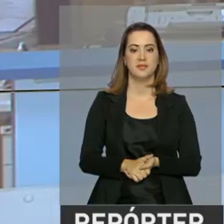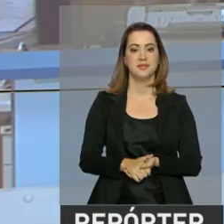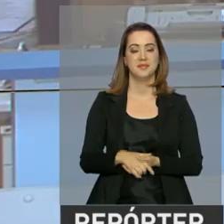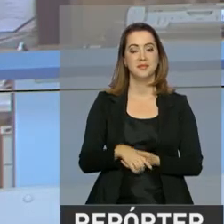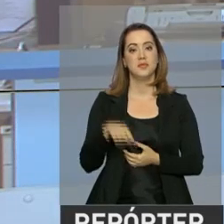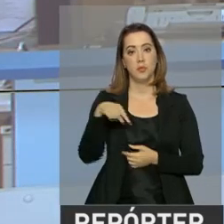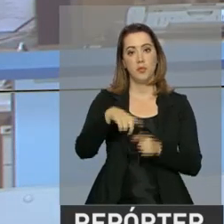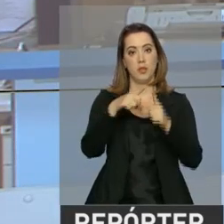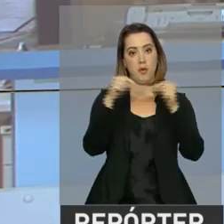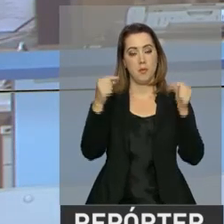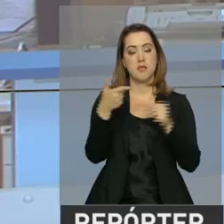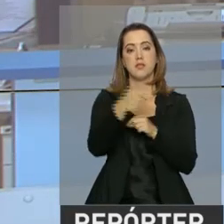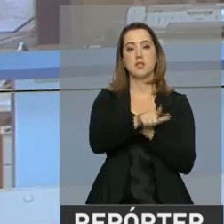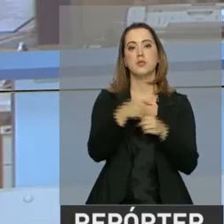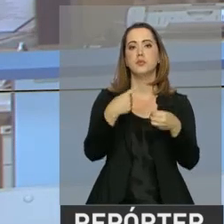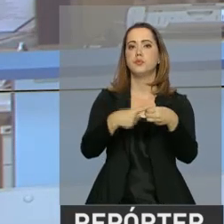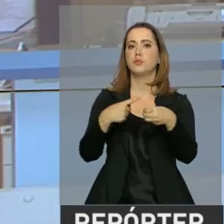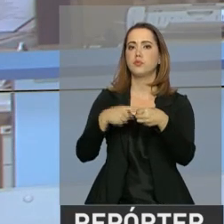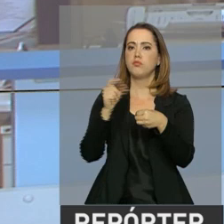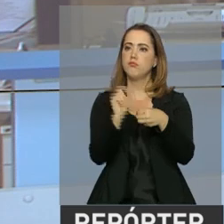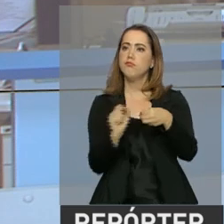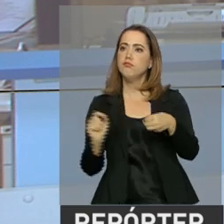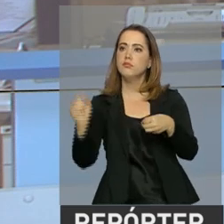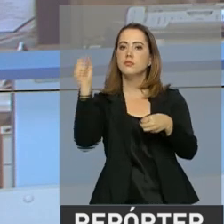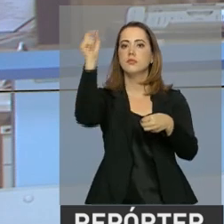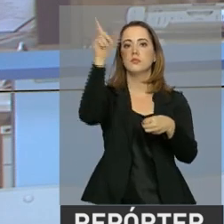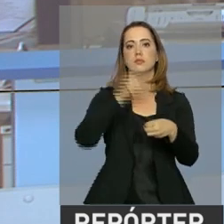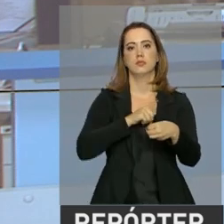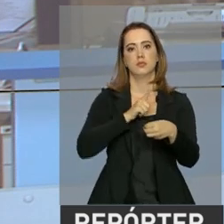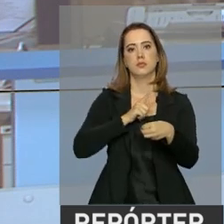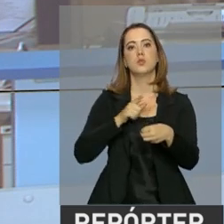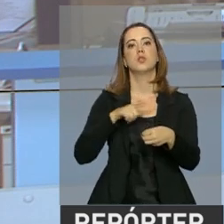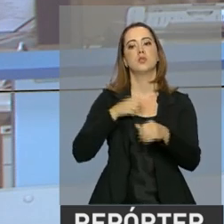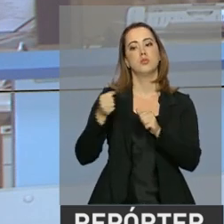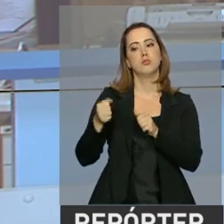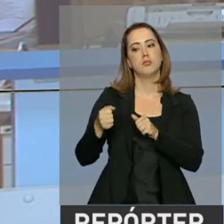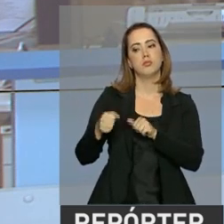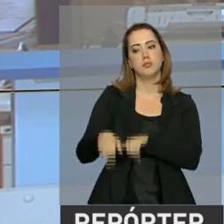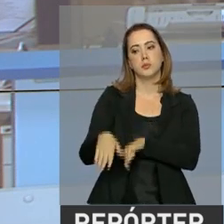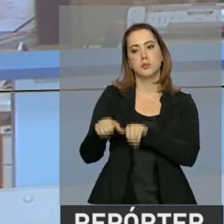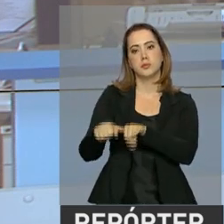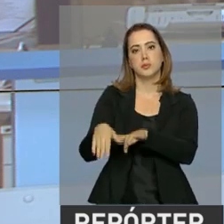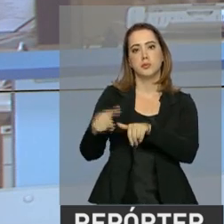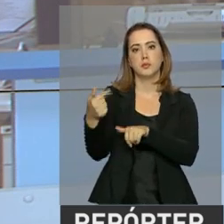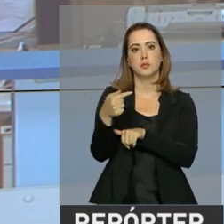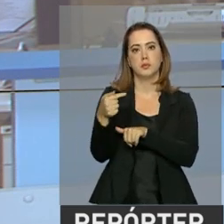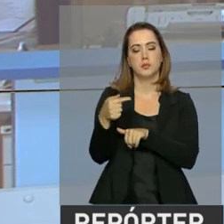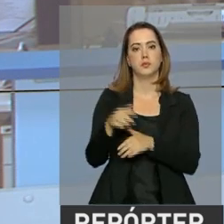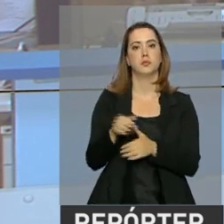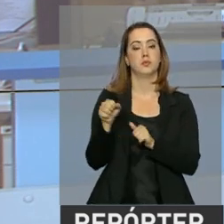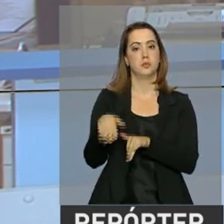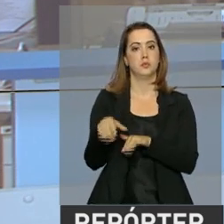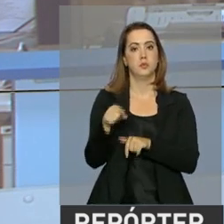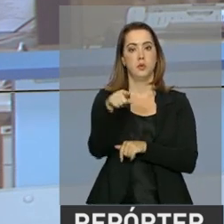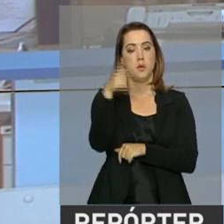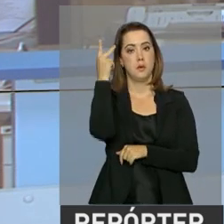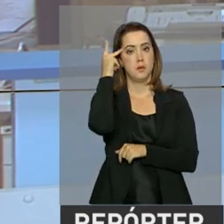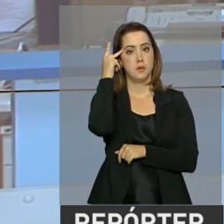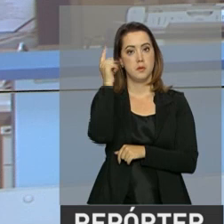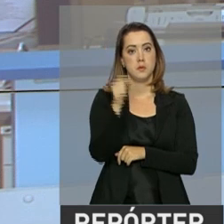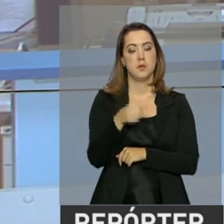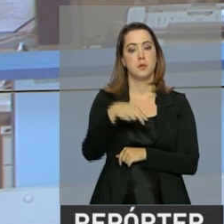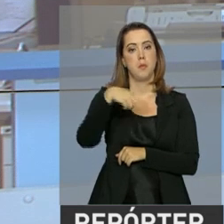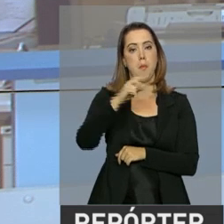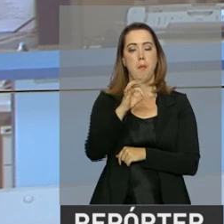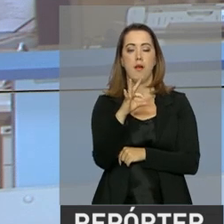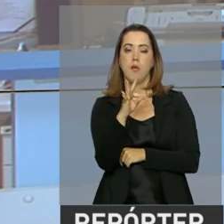e além de Brasília outras cidades do país também terão a tradicional parada de 7 de Setembro em São Paulo a repórter Natália Melo